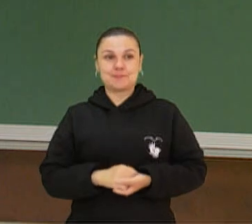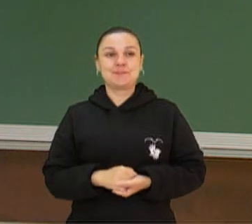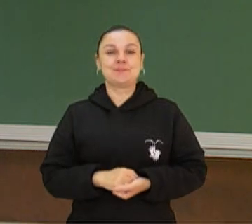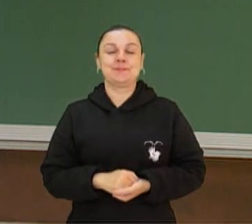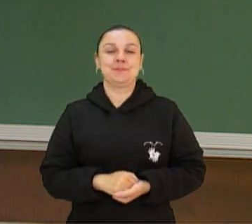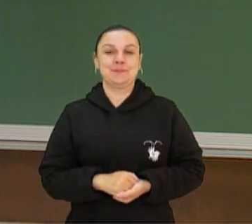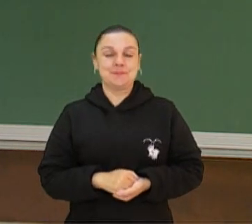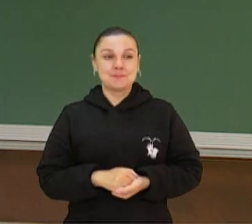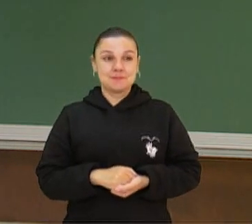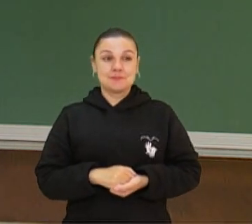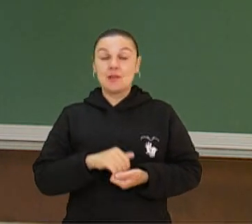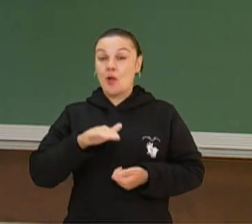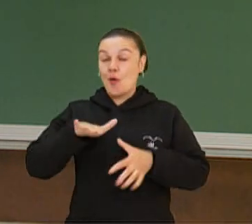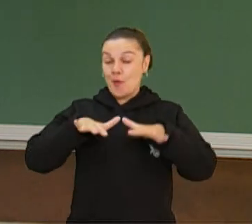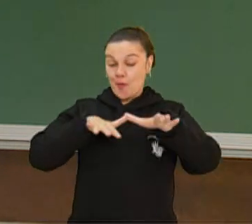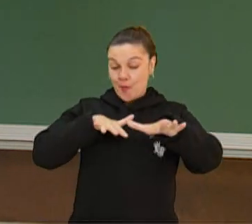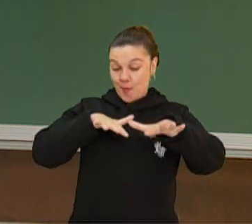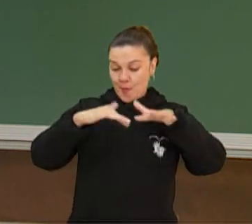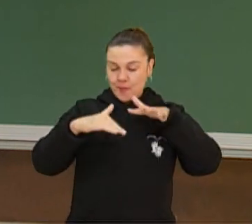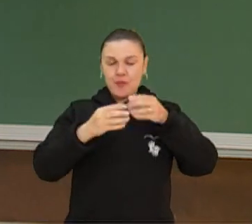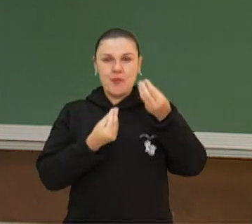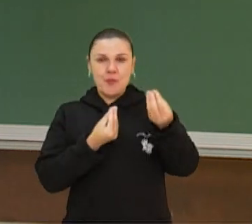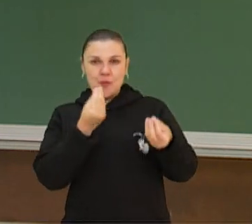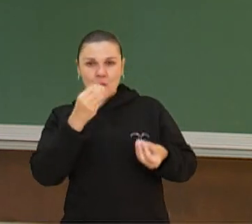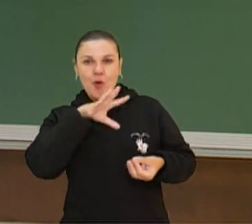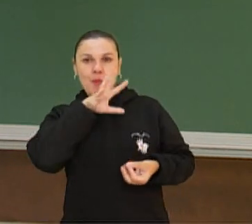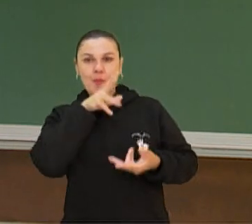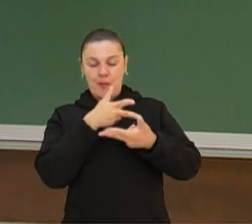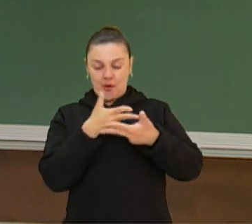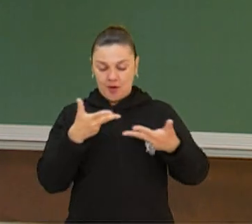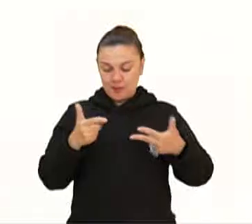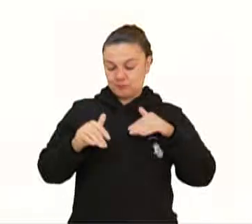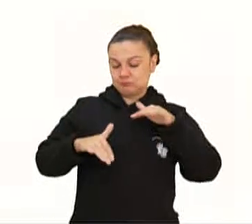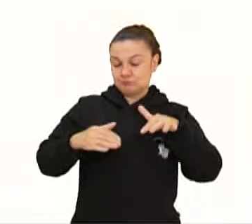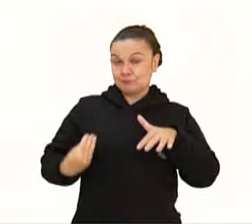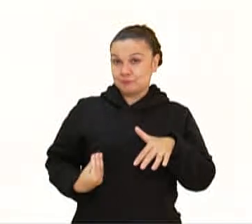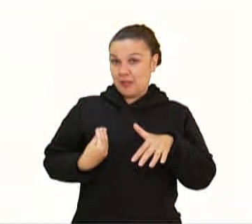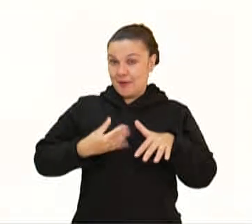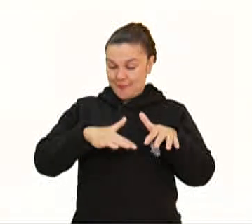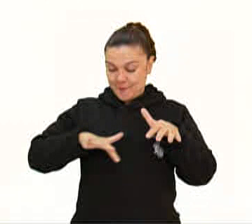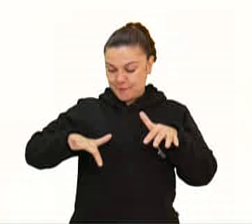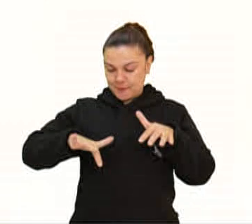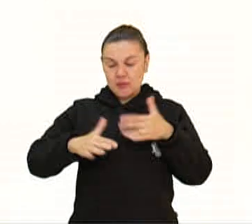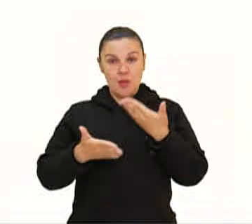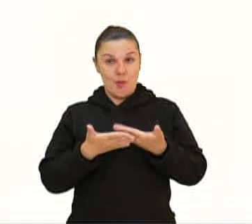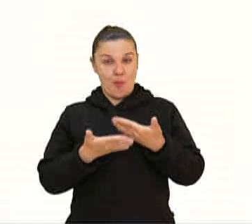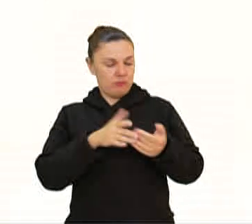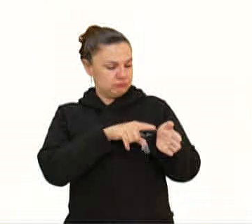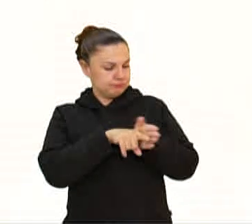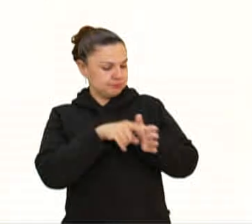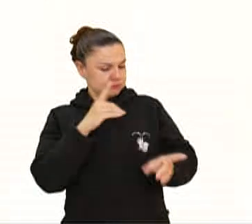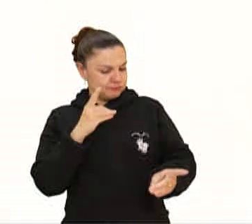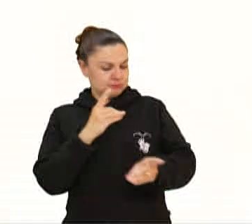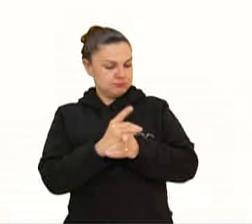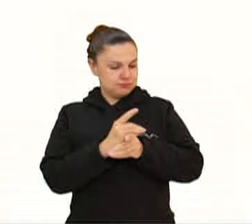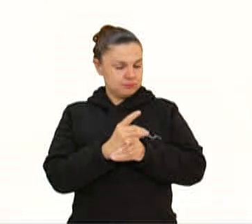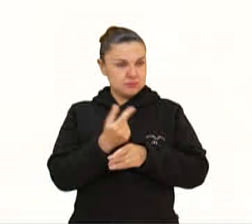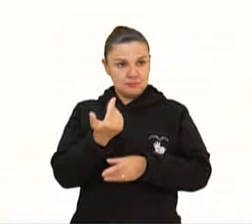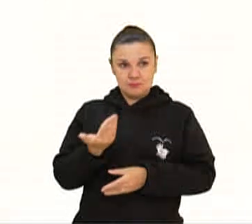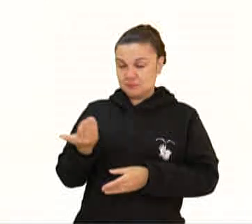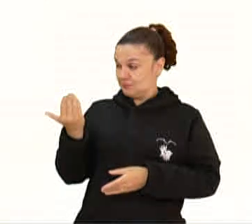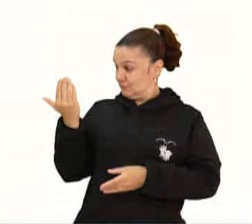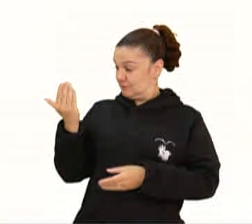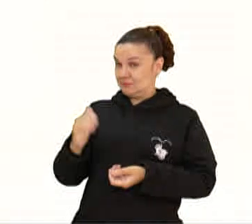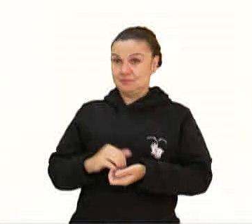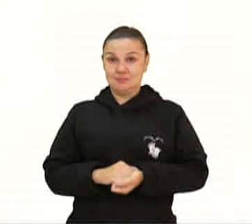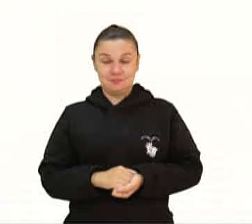pessoal. A locomoção refere-se ao modo como o animal se desloca no meio onde vive. Em uma aula de campo, um estudante encontrou a seguinte pegada ao